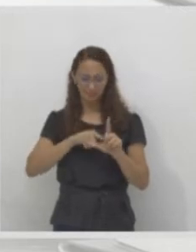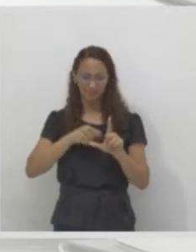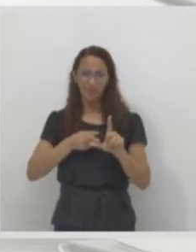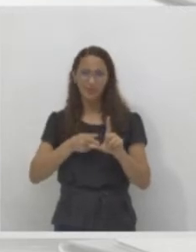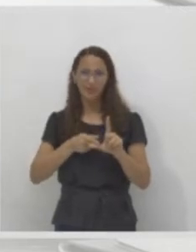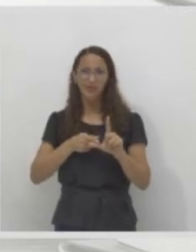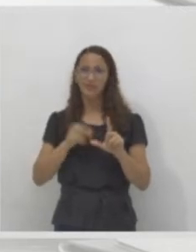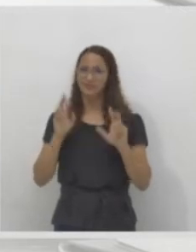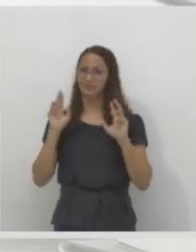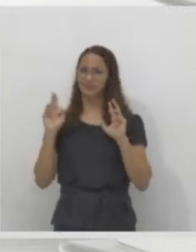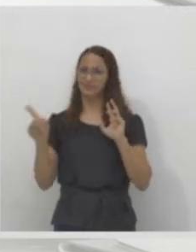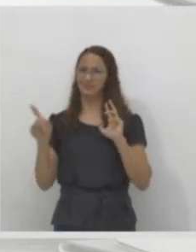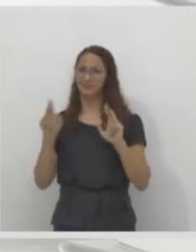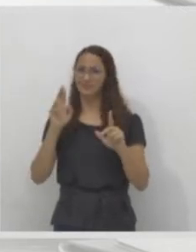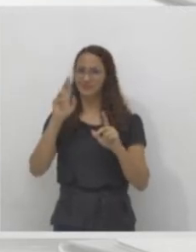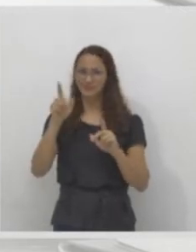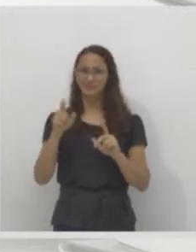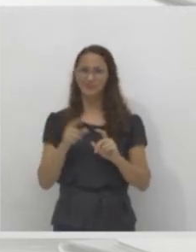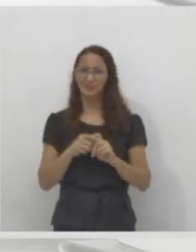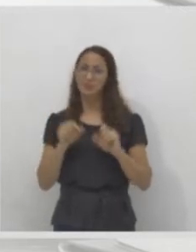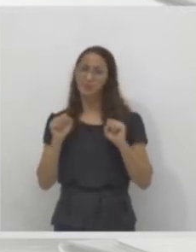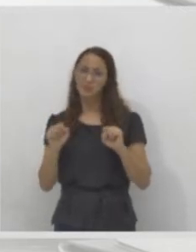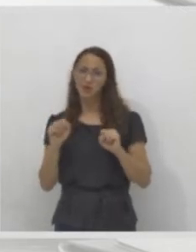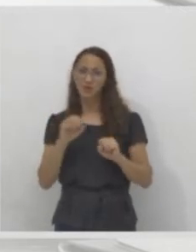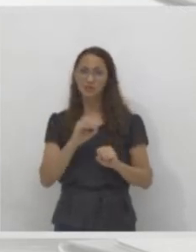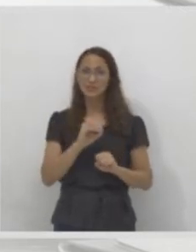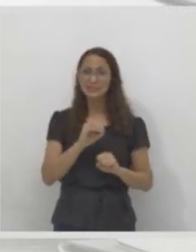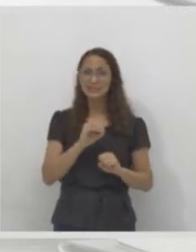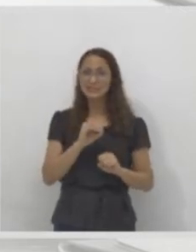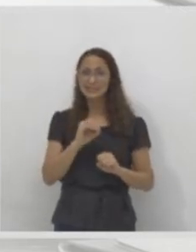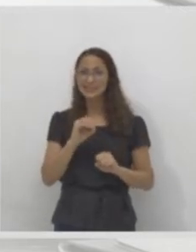diferentes, que podem ir de 0 a